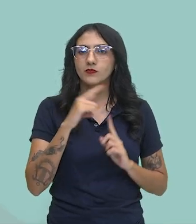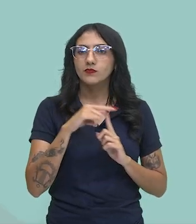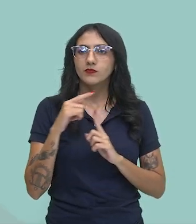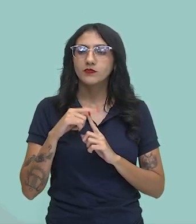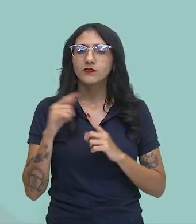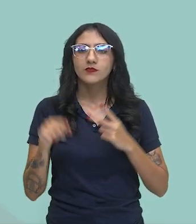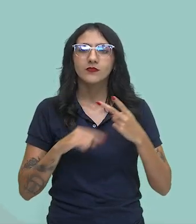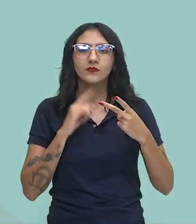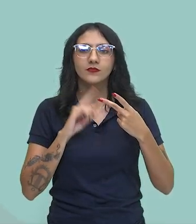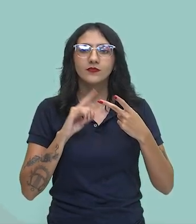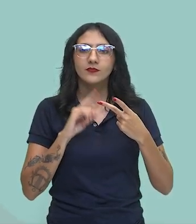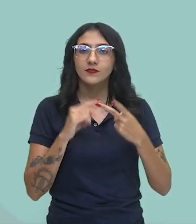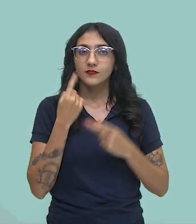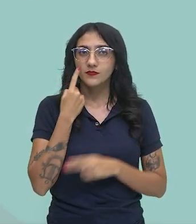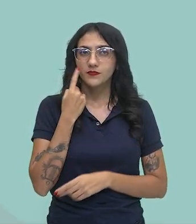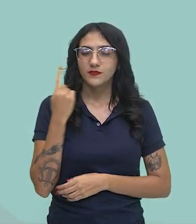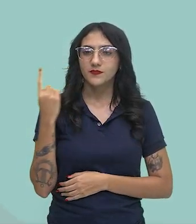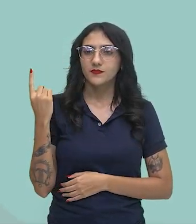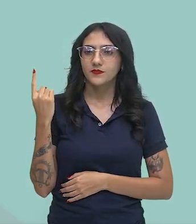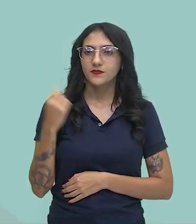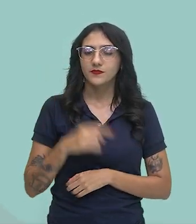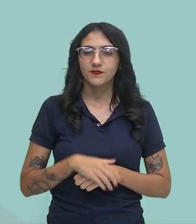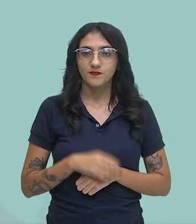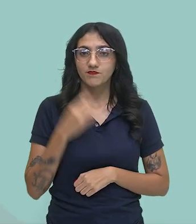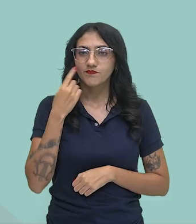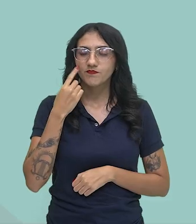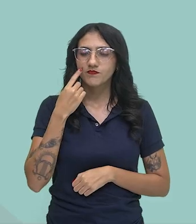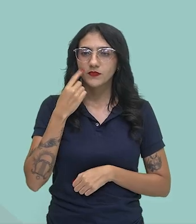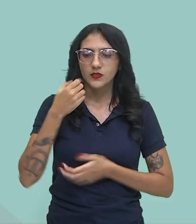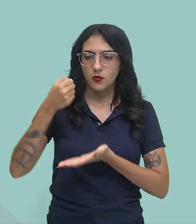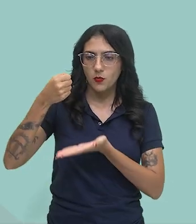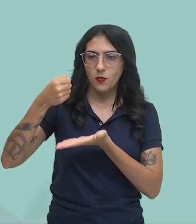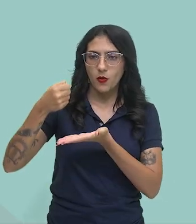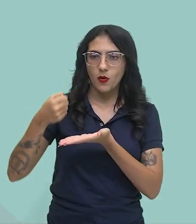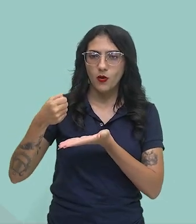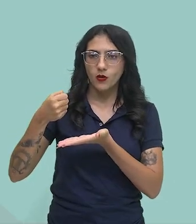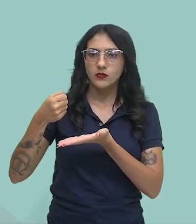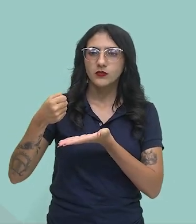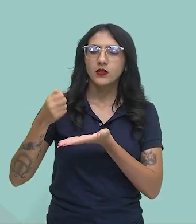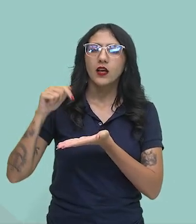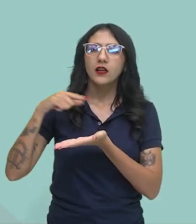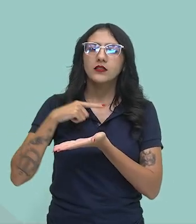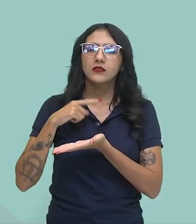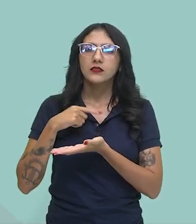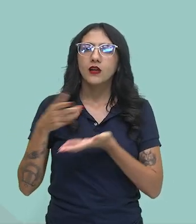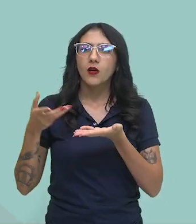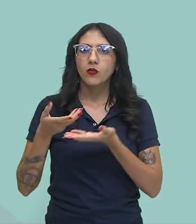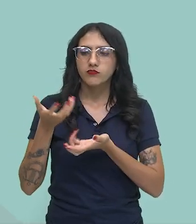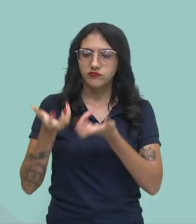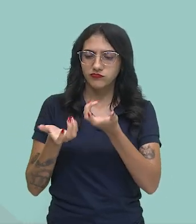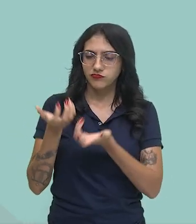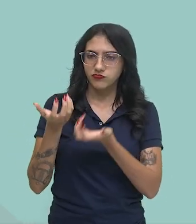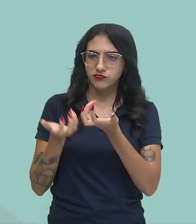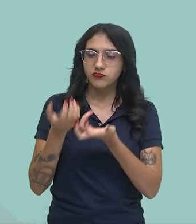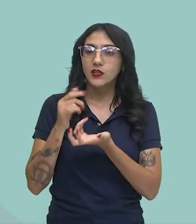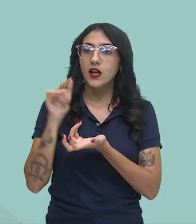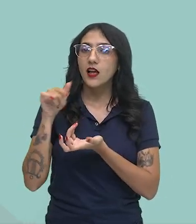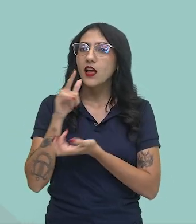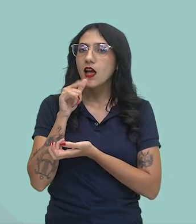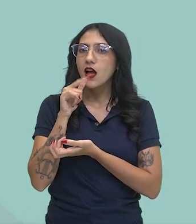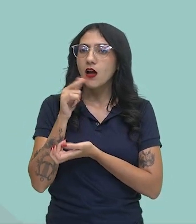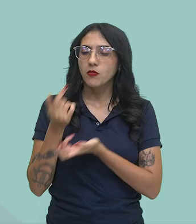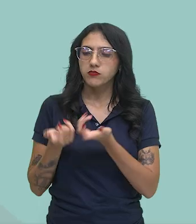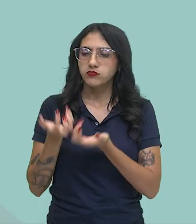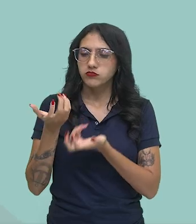vejam aí na próxima, temos um bule. Nesse caso aí, na convecção térmica, esse tipo